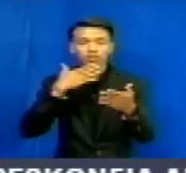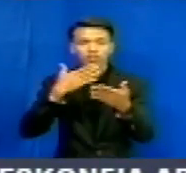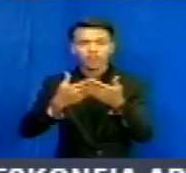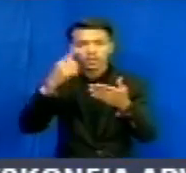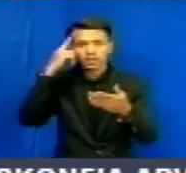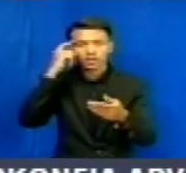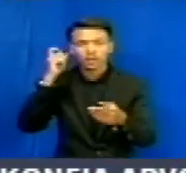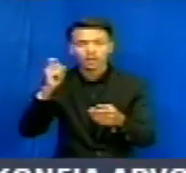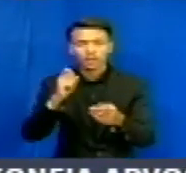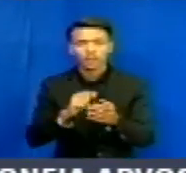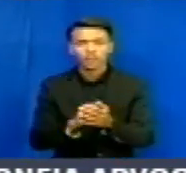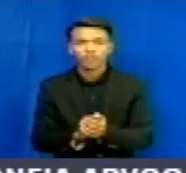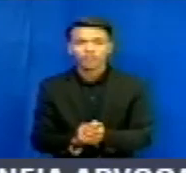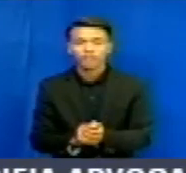Tamba,